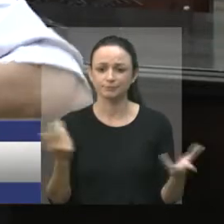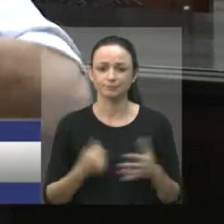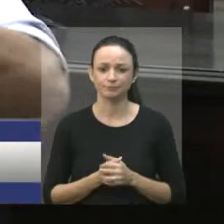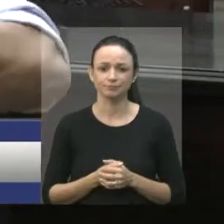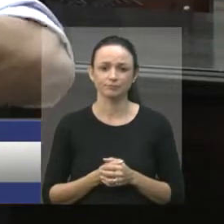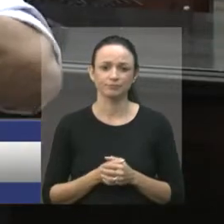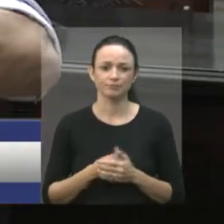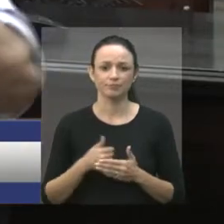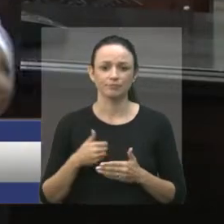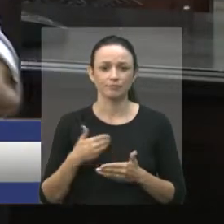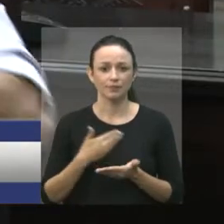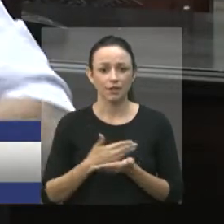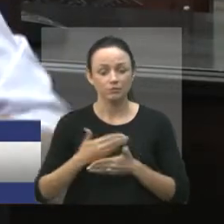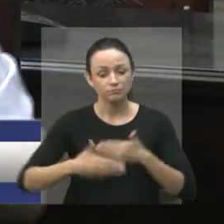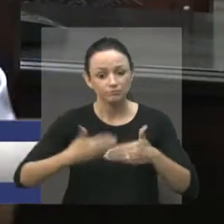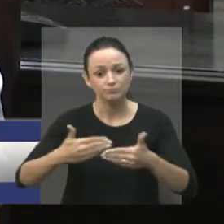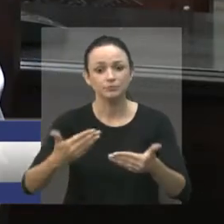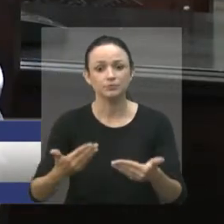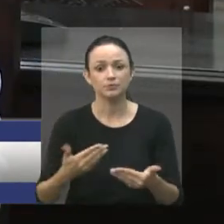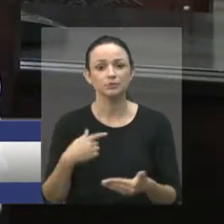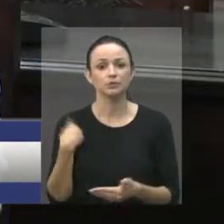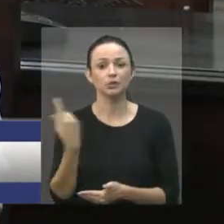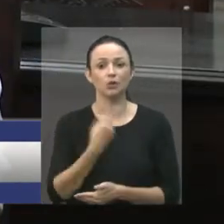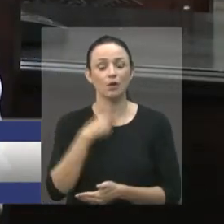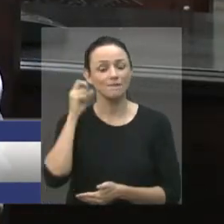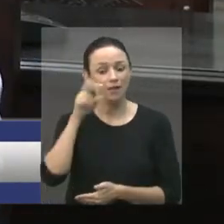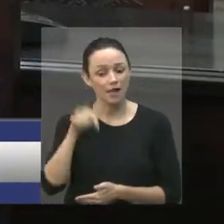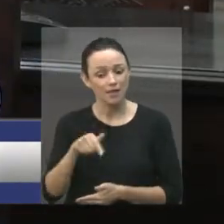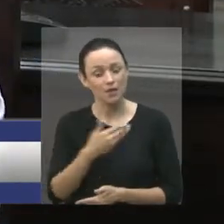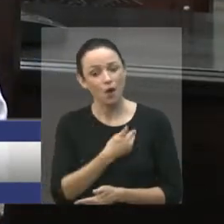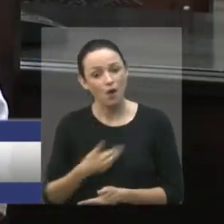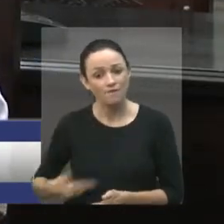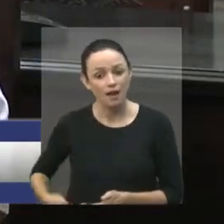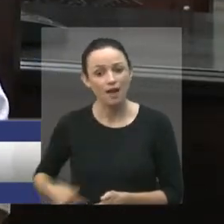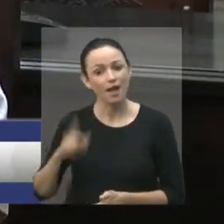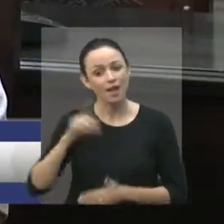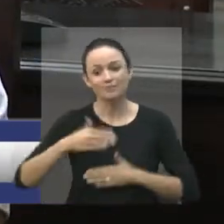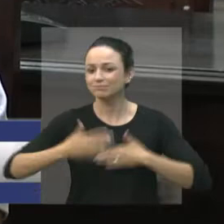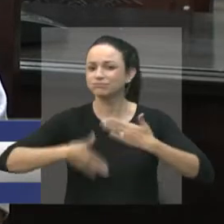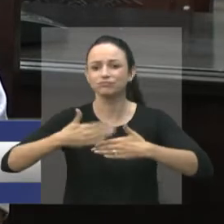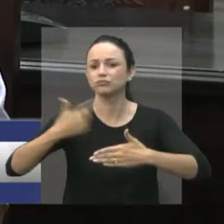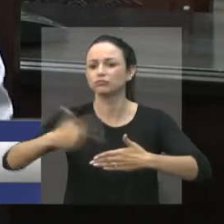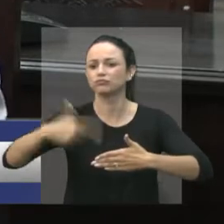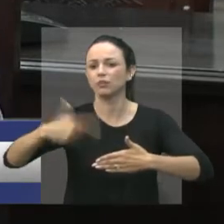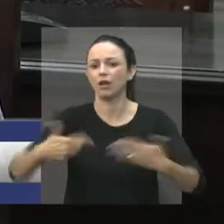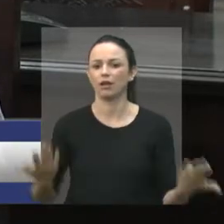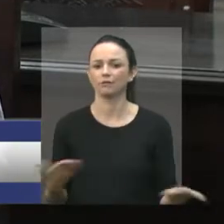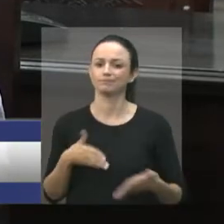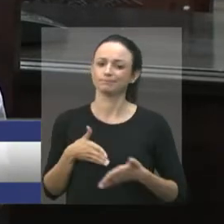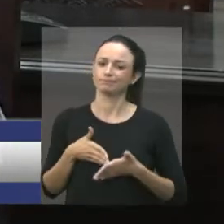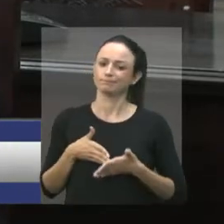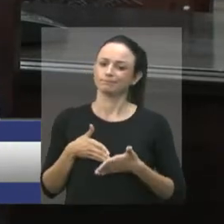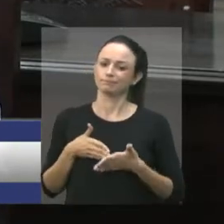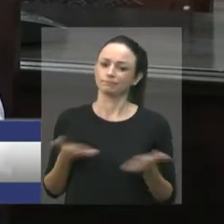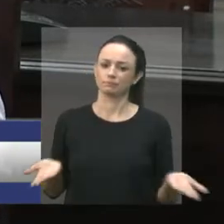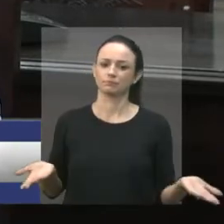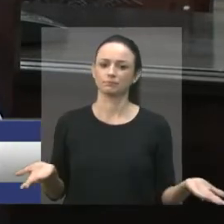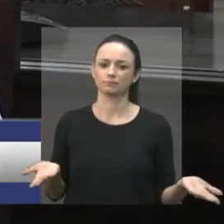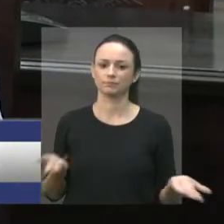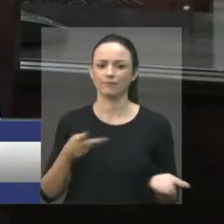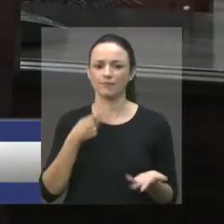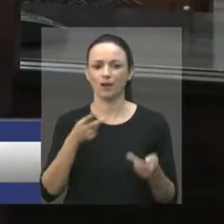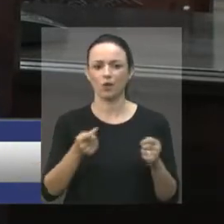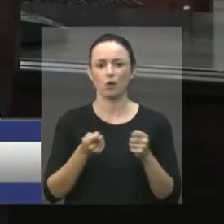a coisa tem que ir andando. O que nós não estamos vendo nesse governo é andar, vereador. Não está andando. Falar de